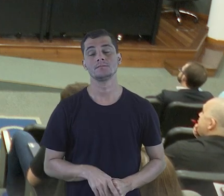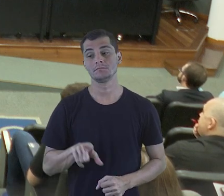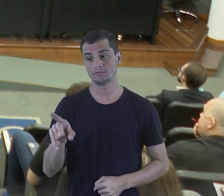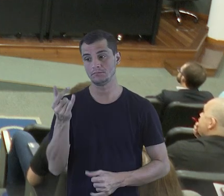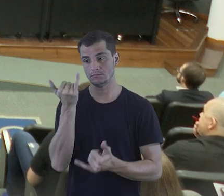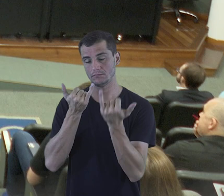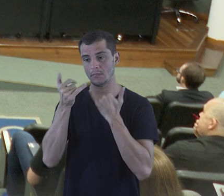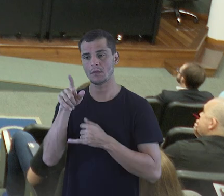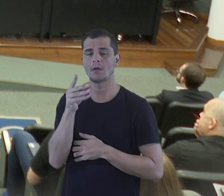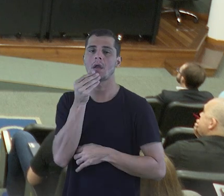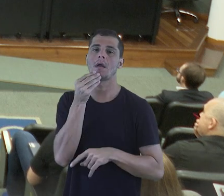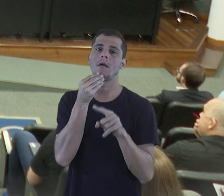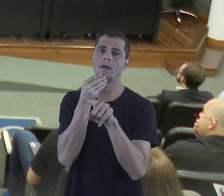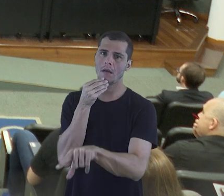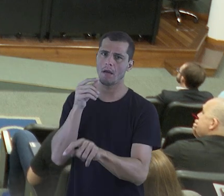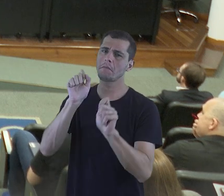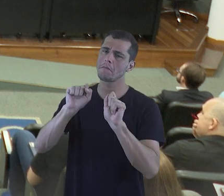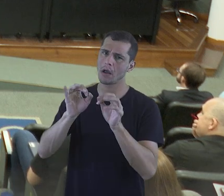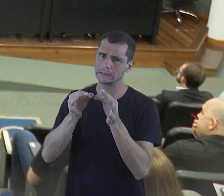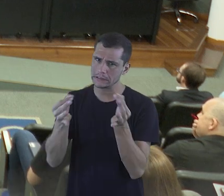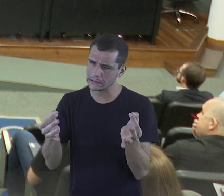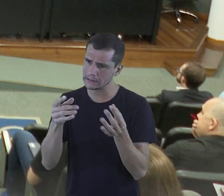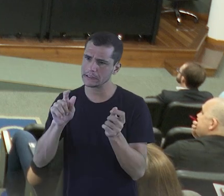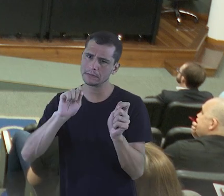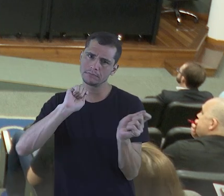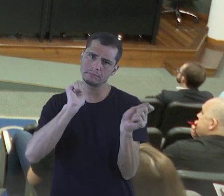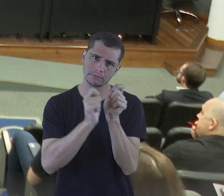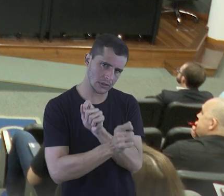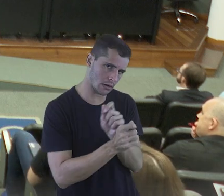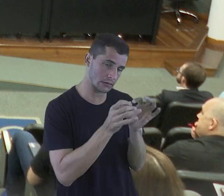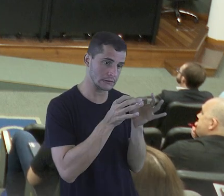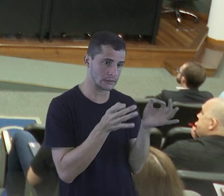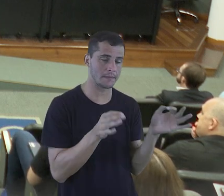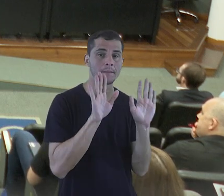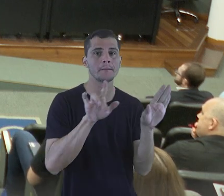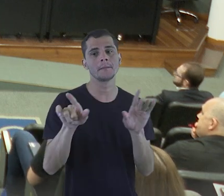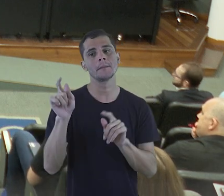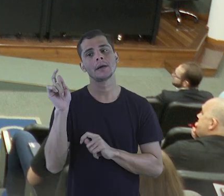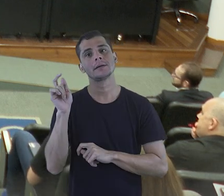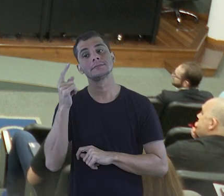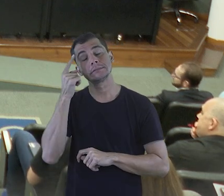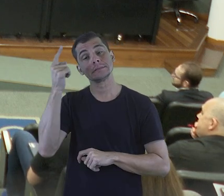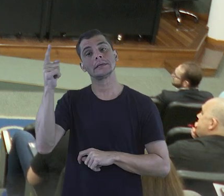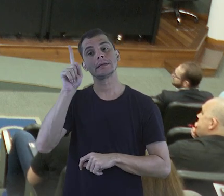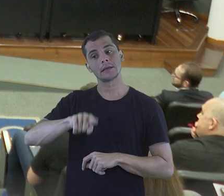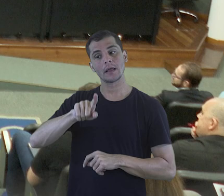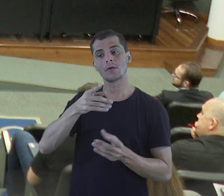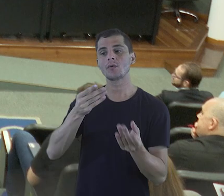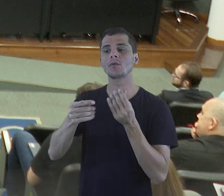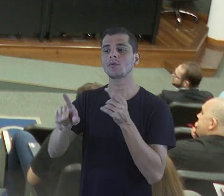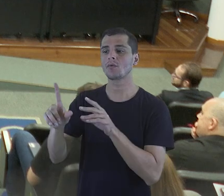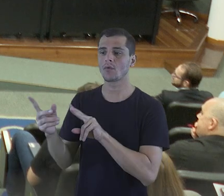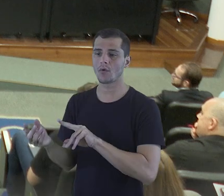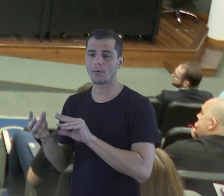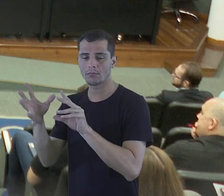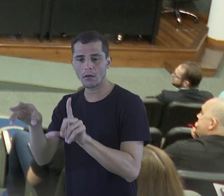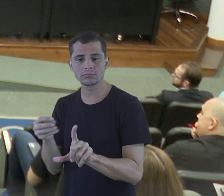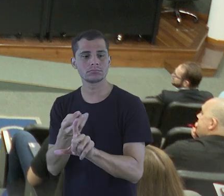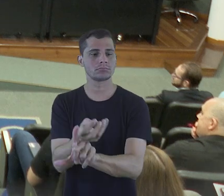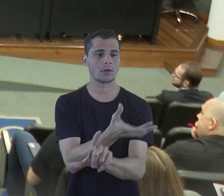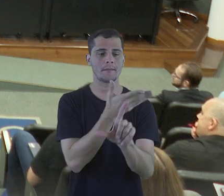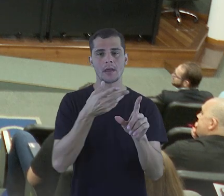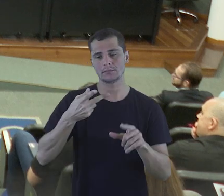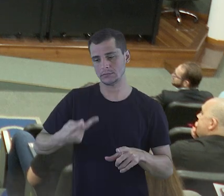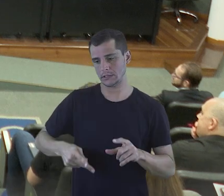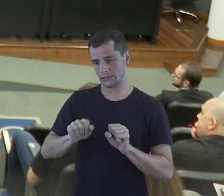isso aqui obviamente pessoal a gente pode simplificar porque a ideia é viabilizar o compartilhamento e o tratamento pela Assembleia com uma